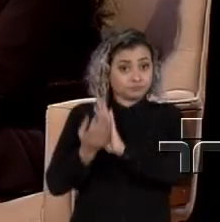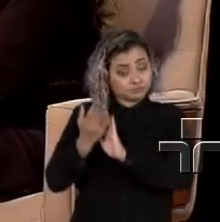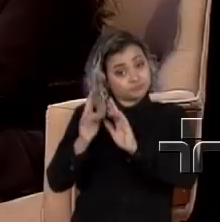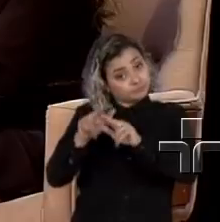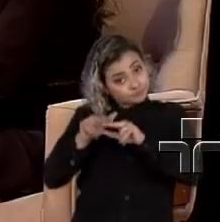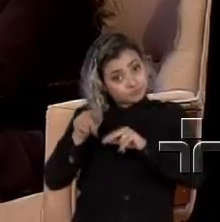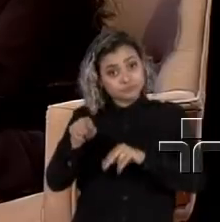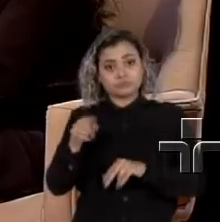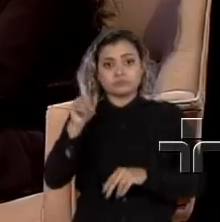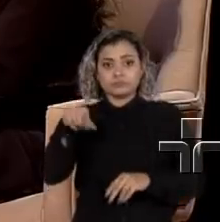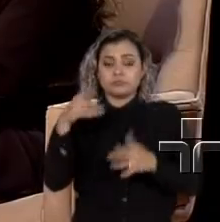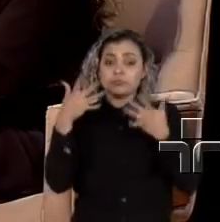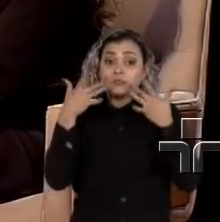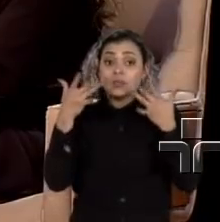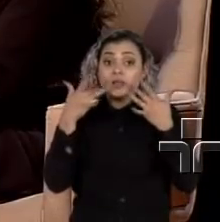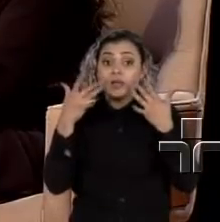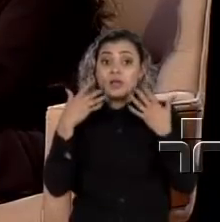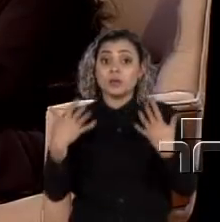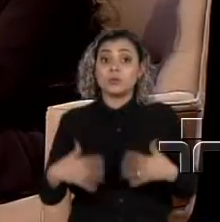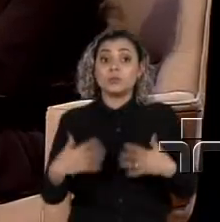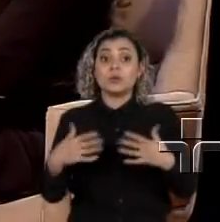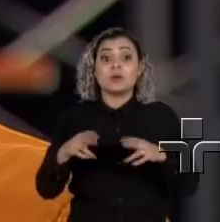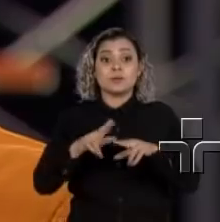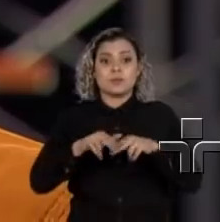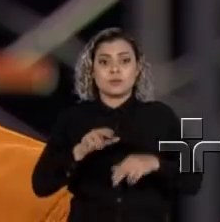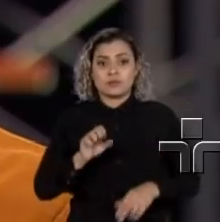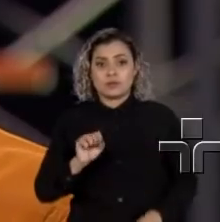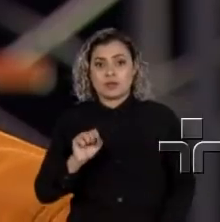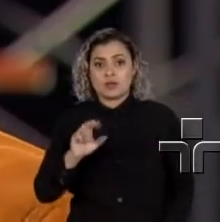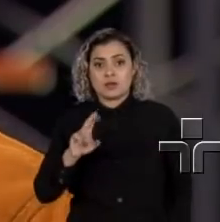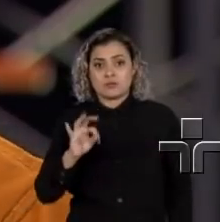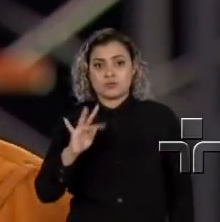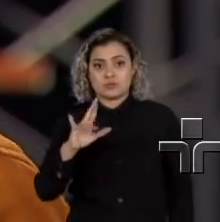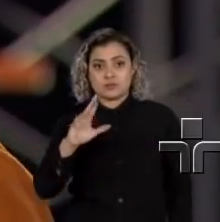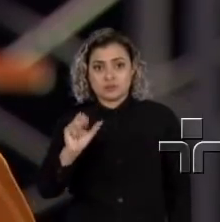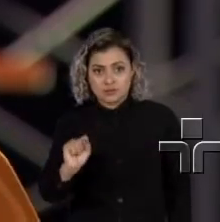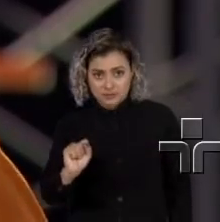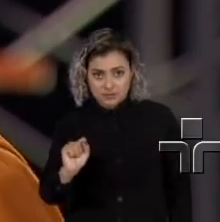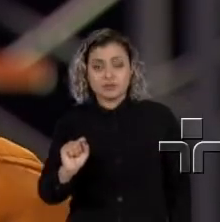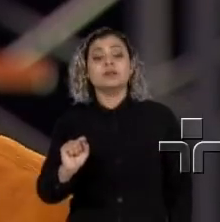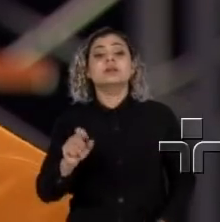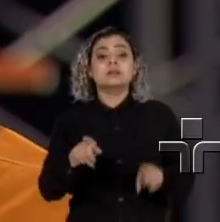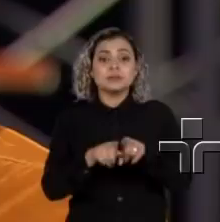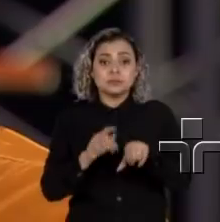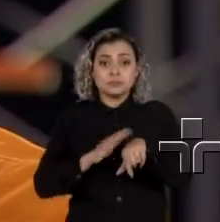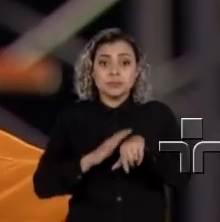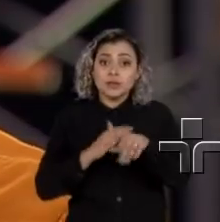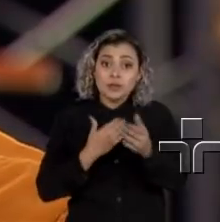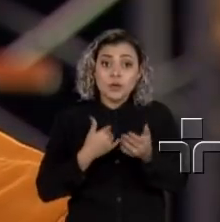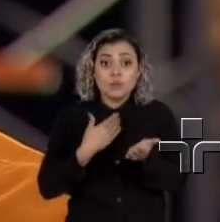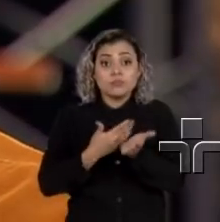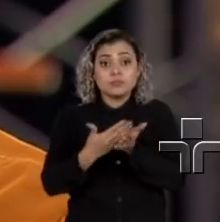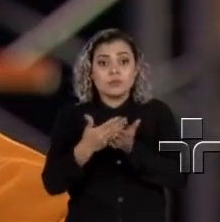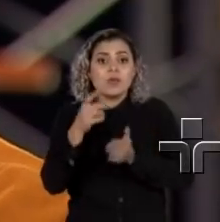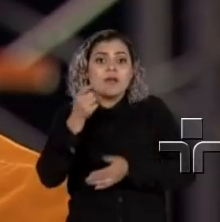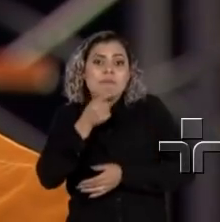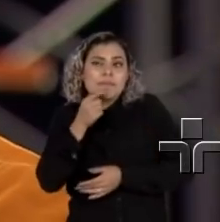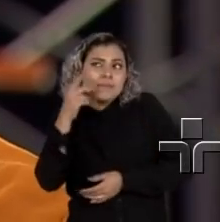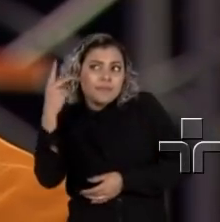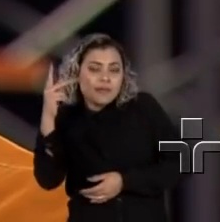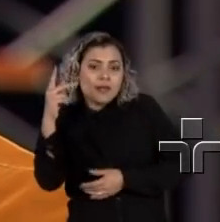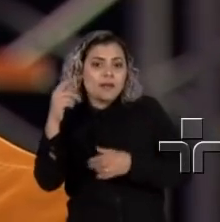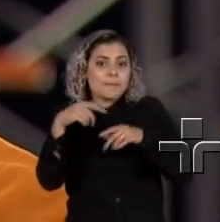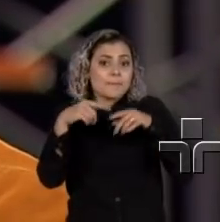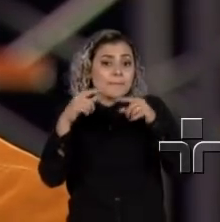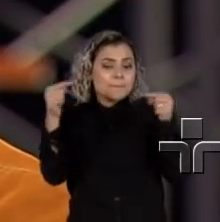porque era uma peça que se passa na Áustria, né? Eu tentei botar um humor mais brasileiro no personagem, né? Para trazer o